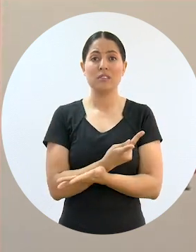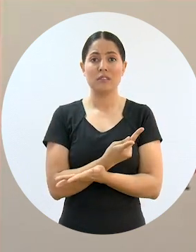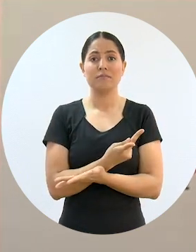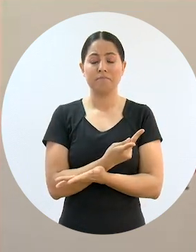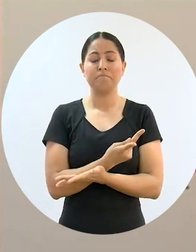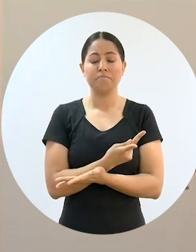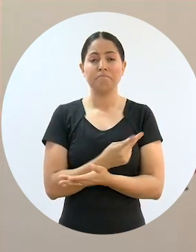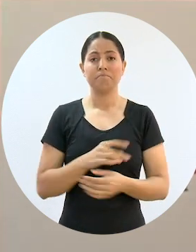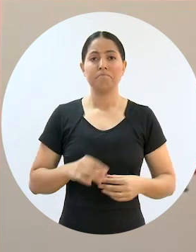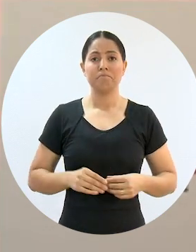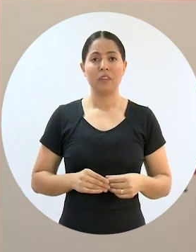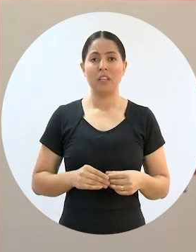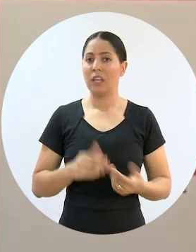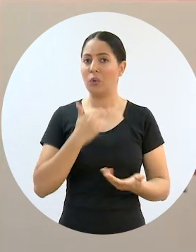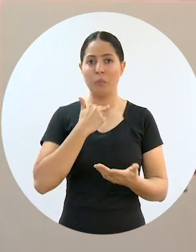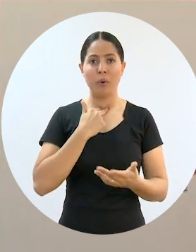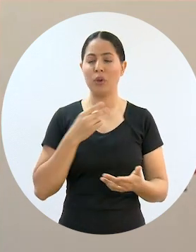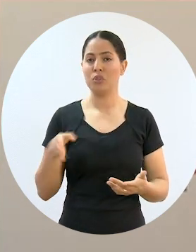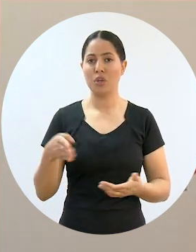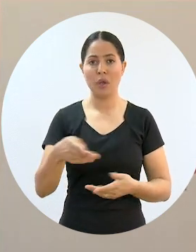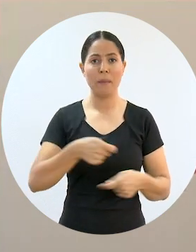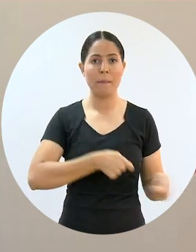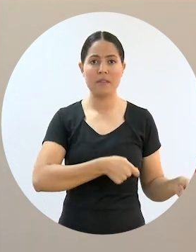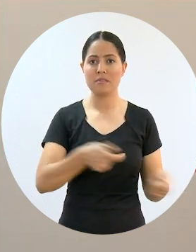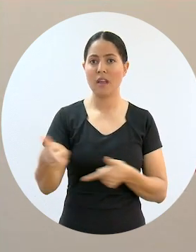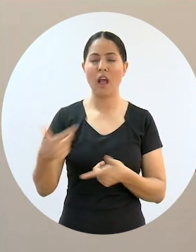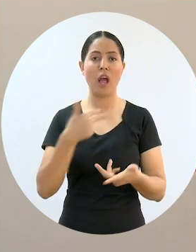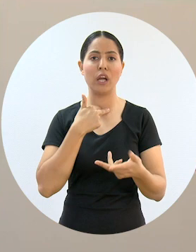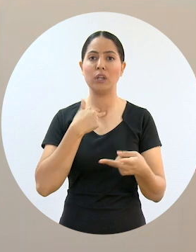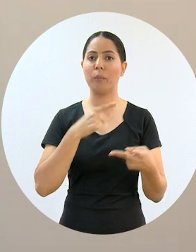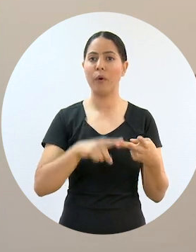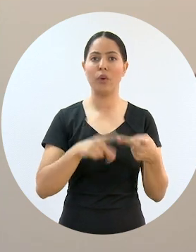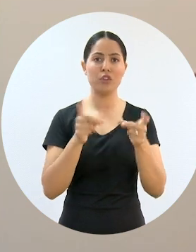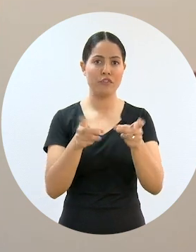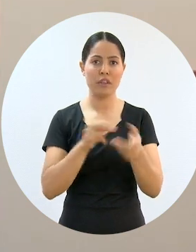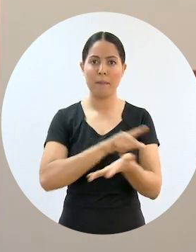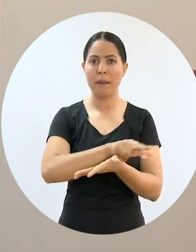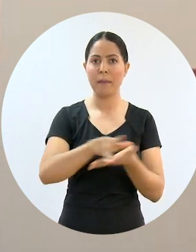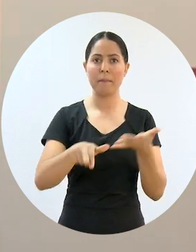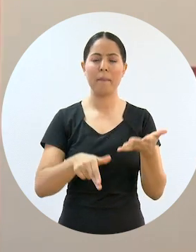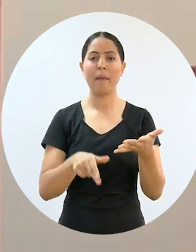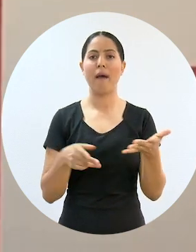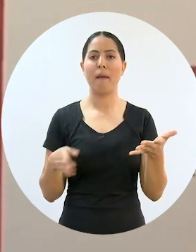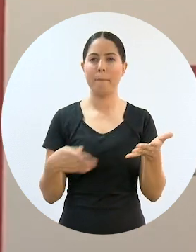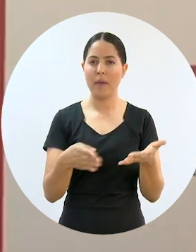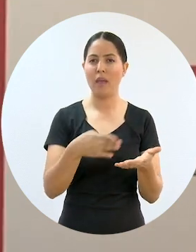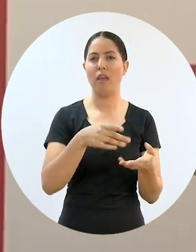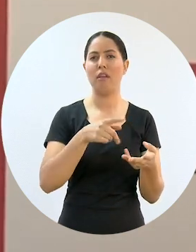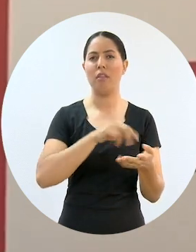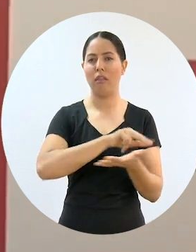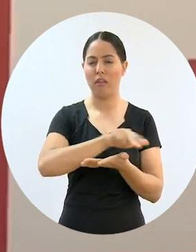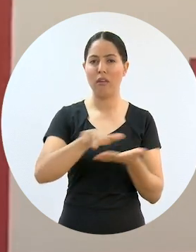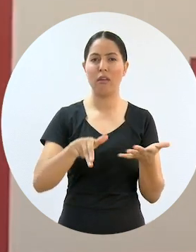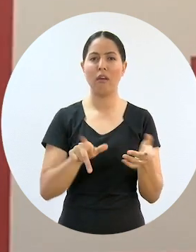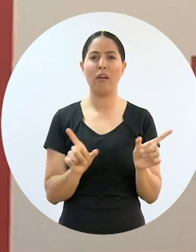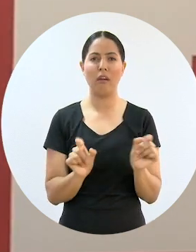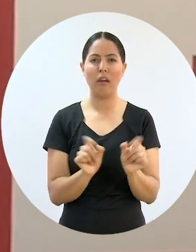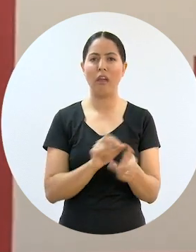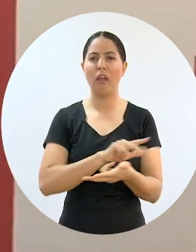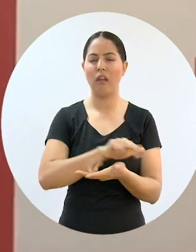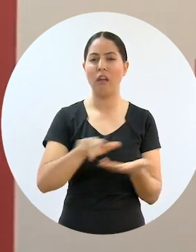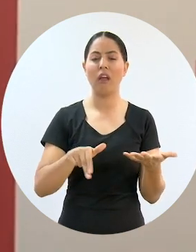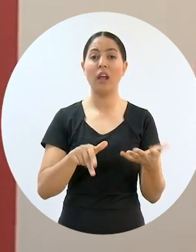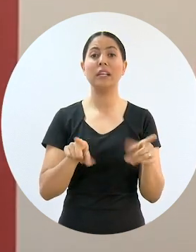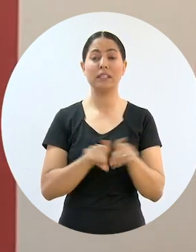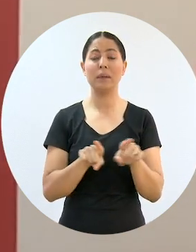por essas comunidades que não estão podendo pescar, que não estão podendo comercializar os mariscos e os peixes, bem